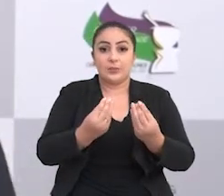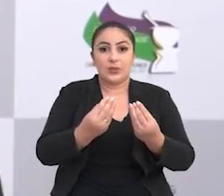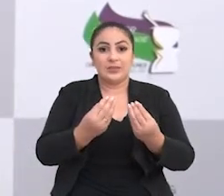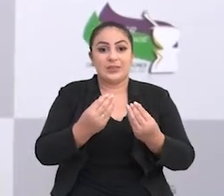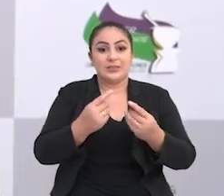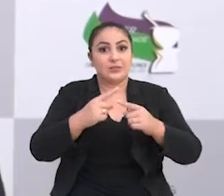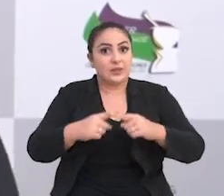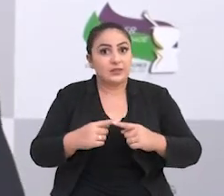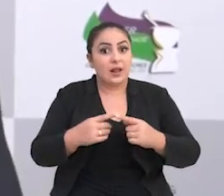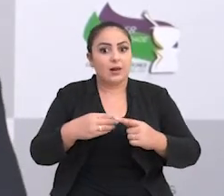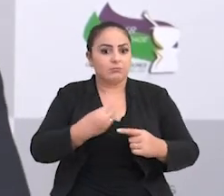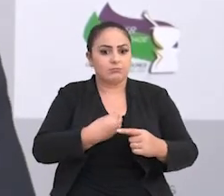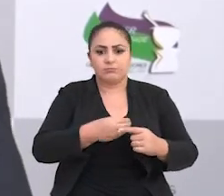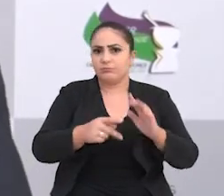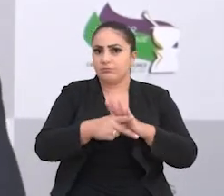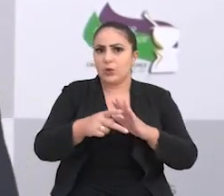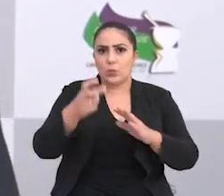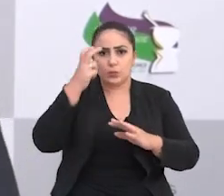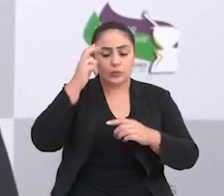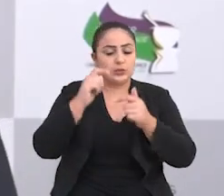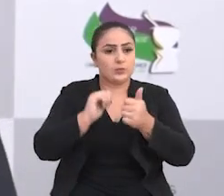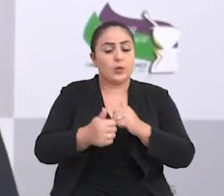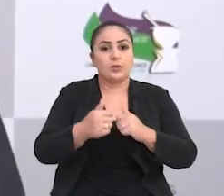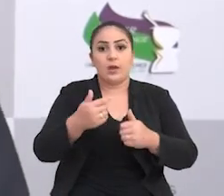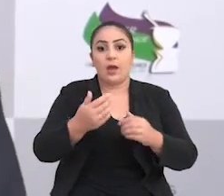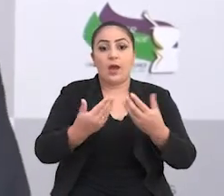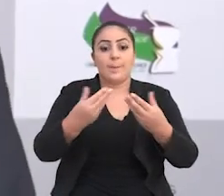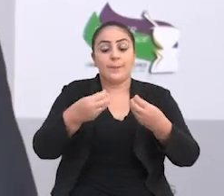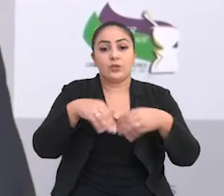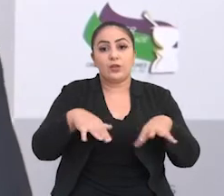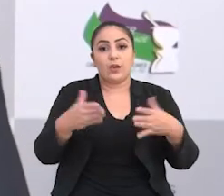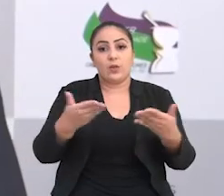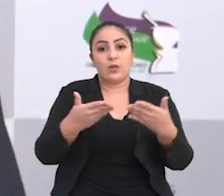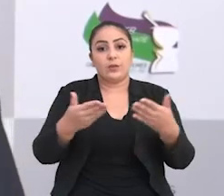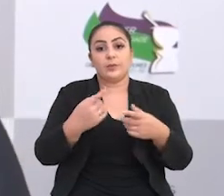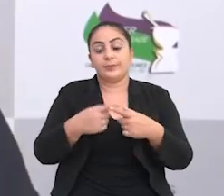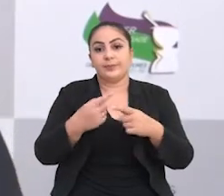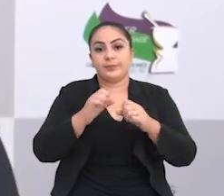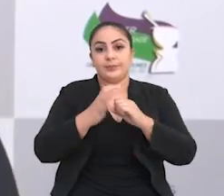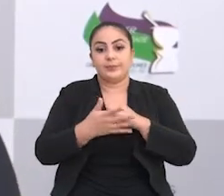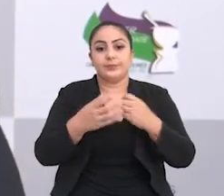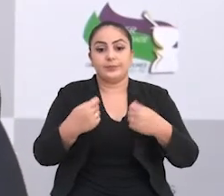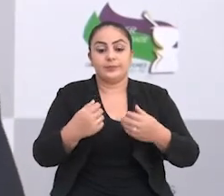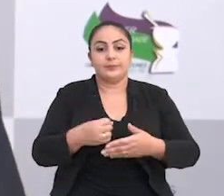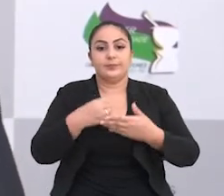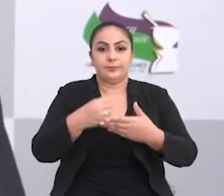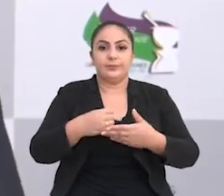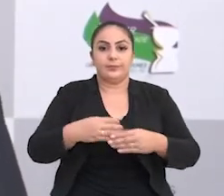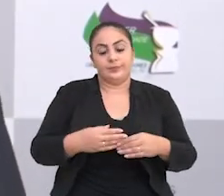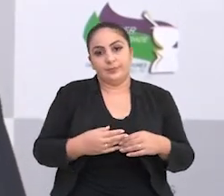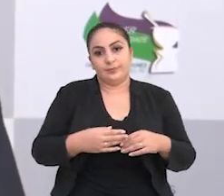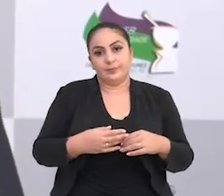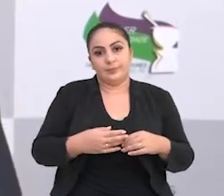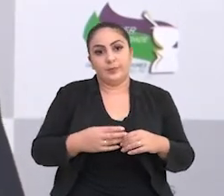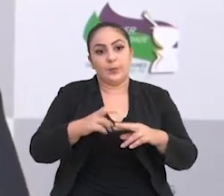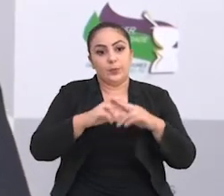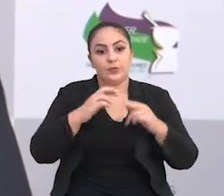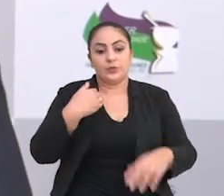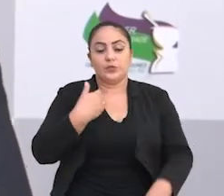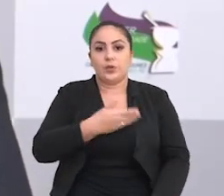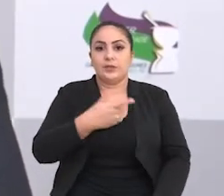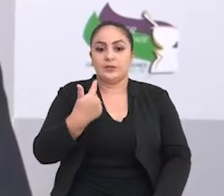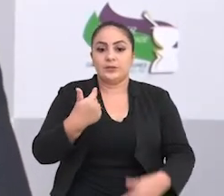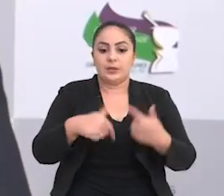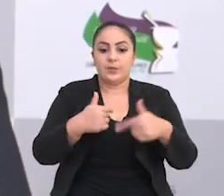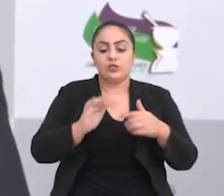muitas vezes tem pessoas que vivem da cultura e do esporte e foram atingidas agora pela pandemia e precisa de um apoio do poder público. Então,